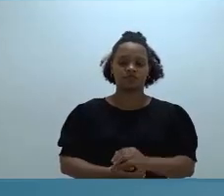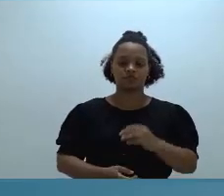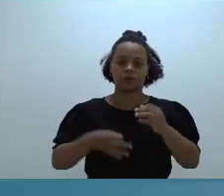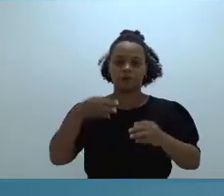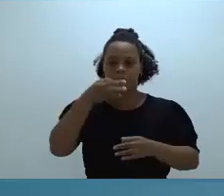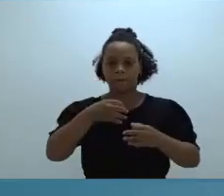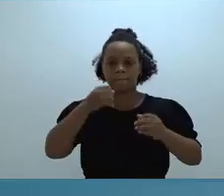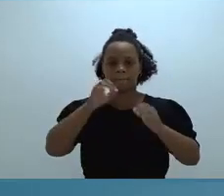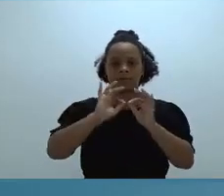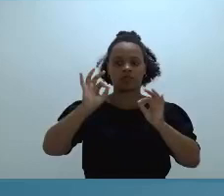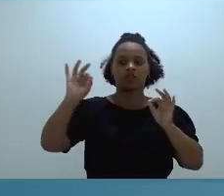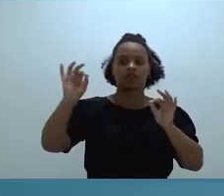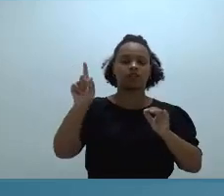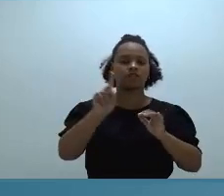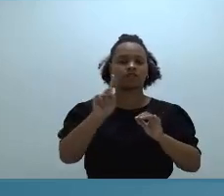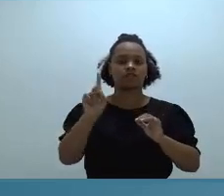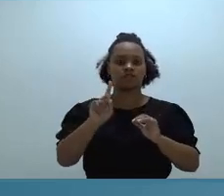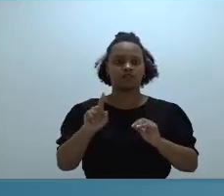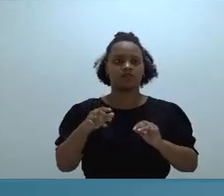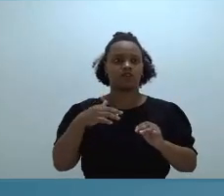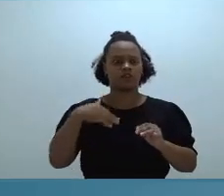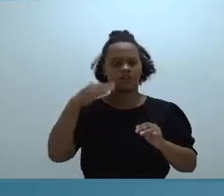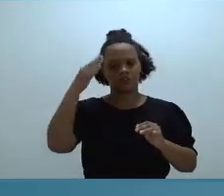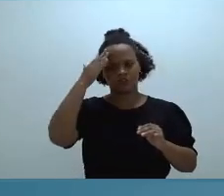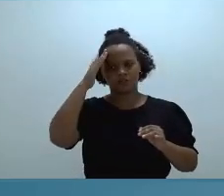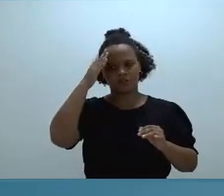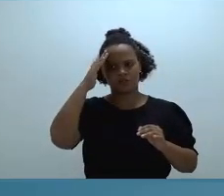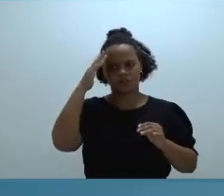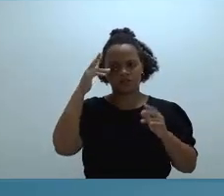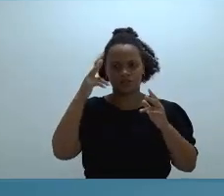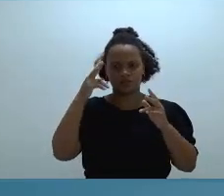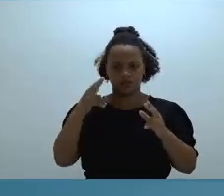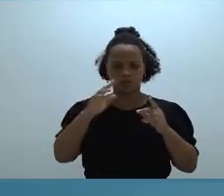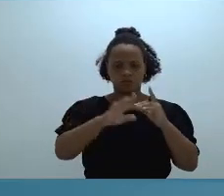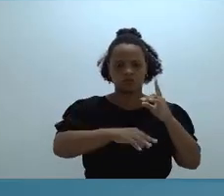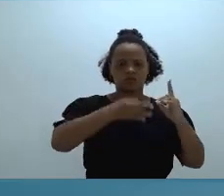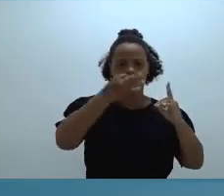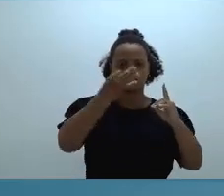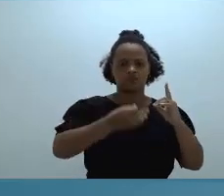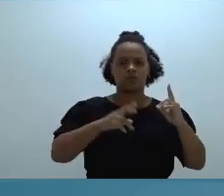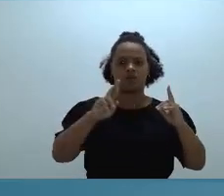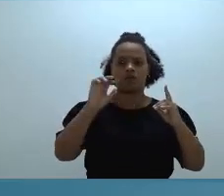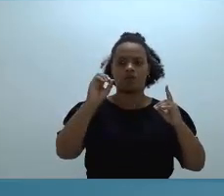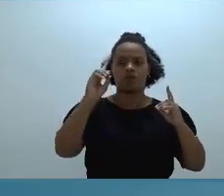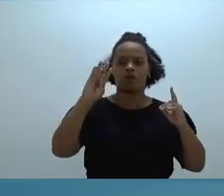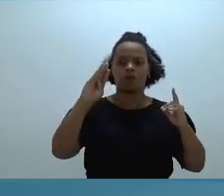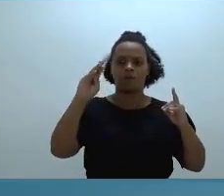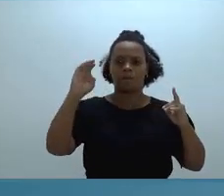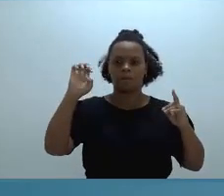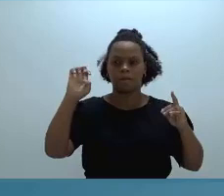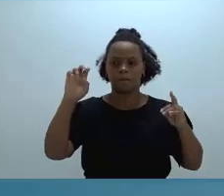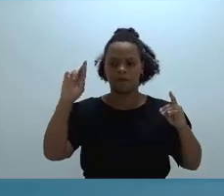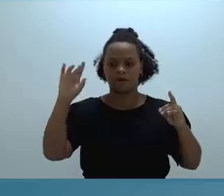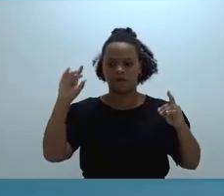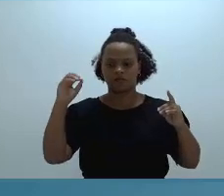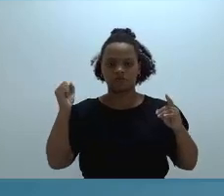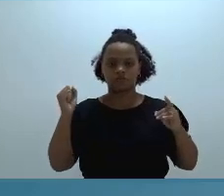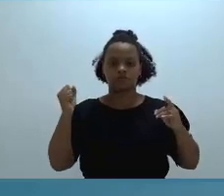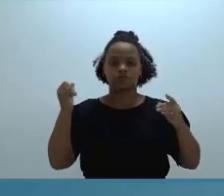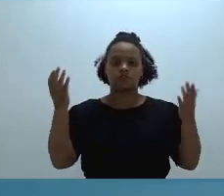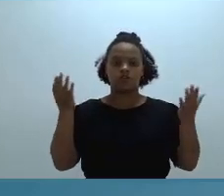excelência, porque eu entendo o meu entendimento, o mesmo segmento do desembargador Roberto. E a doutora Rosileira acabou de expor